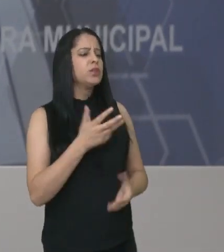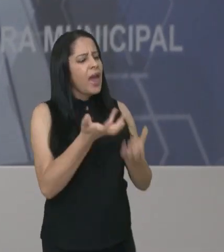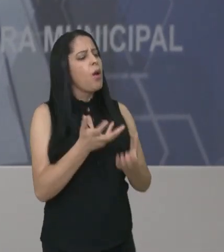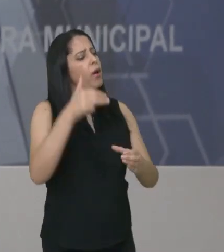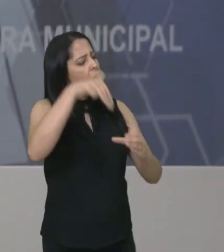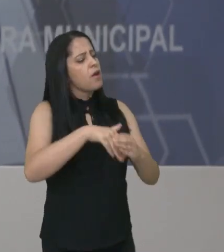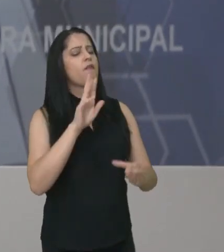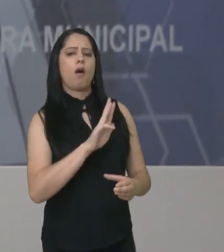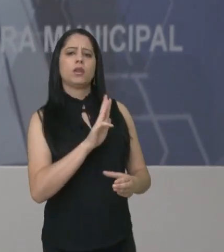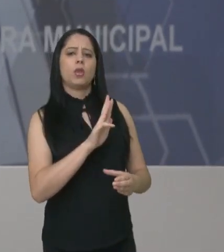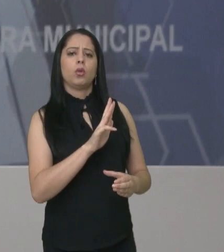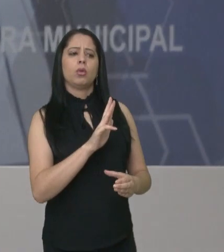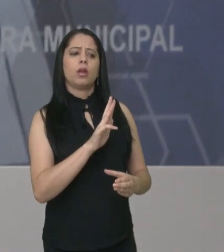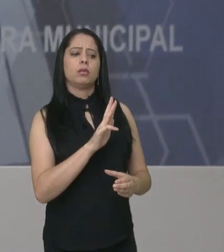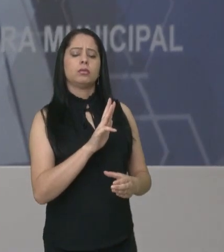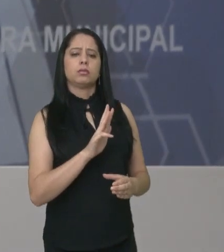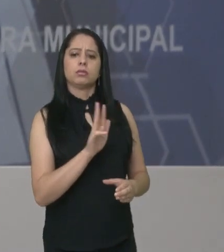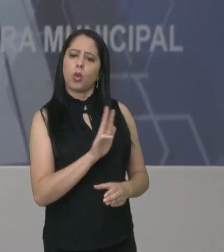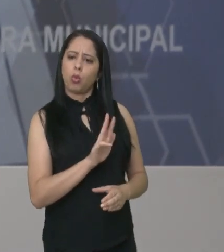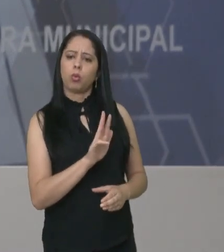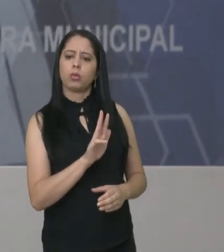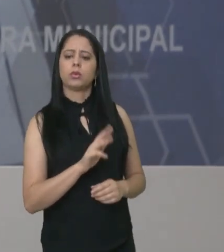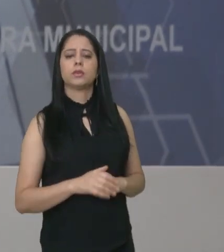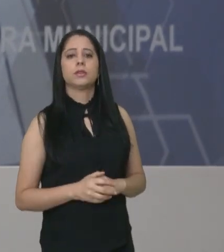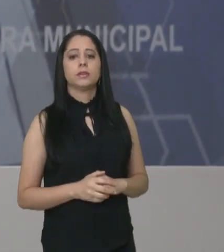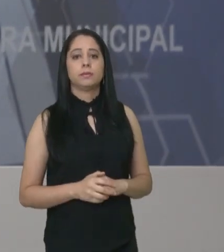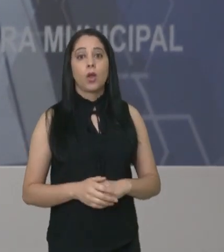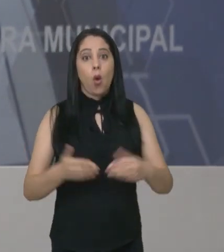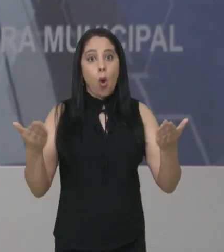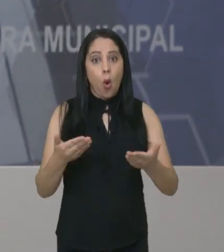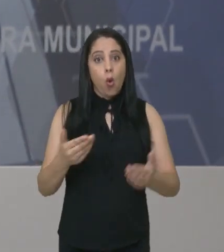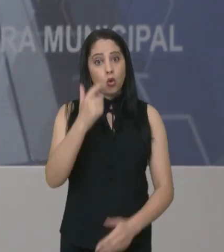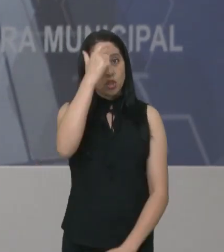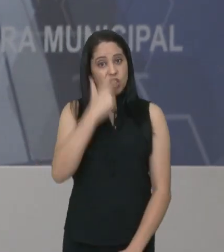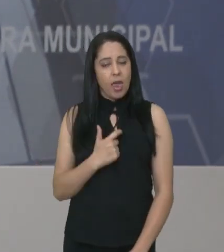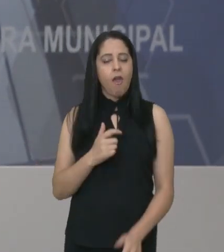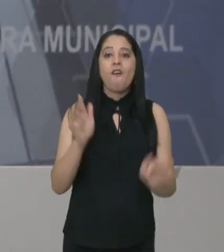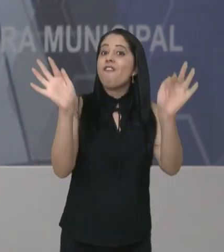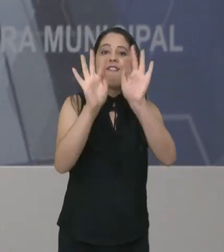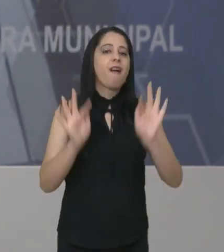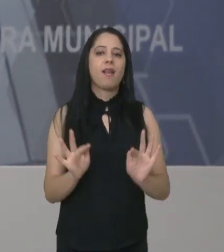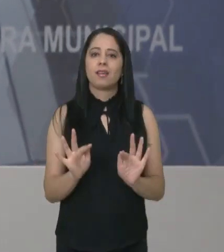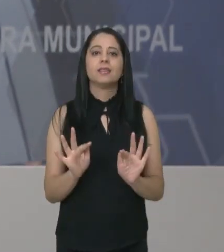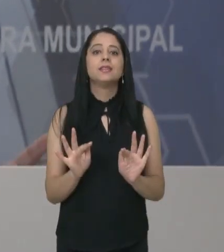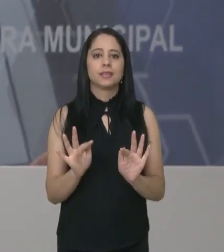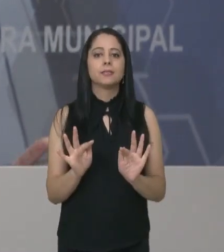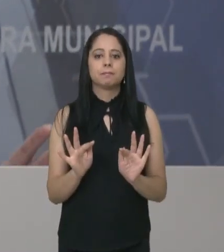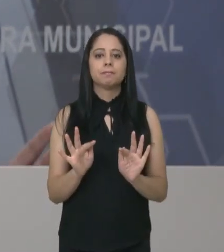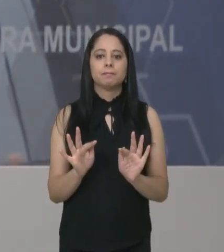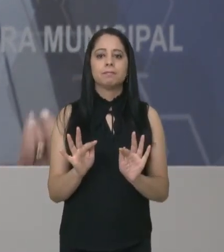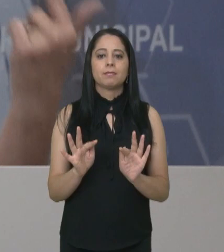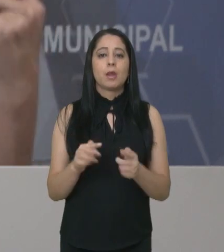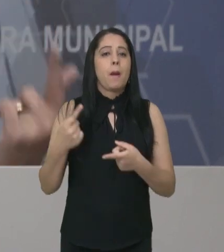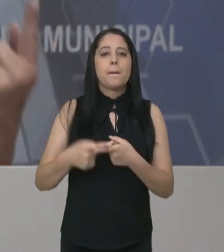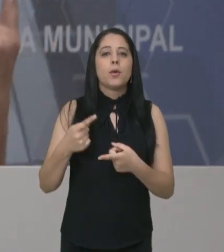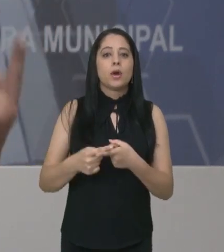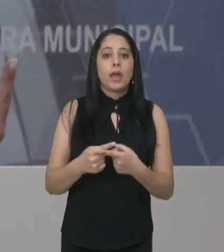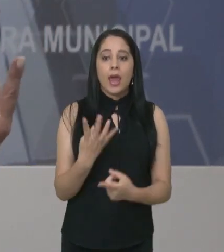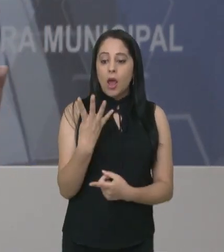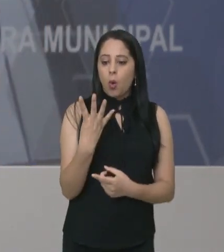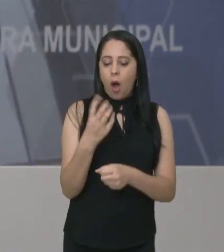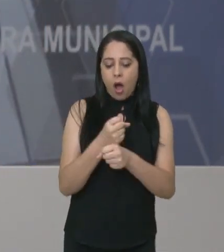minha família sempre votou. Então, hoje eu estou feliz. Hoje eu estou feliz, porque por